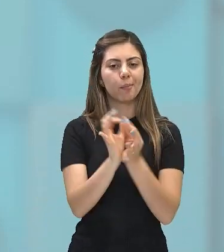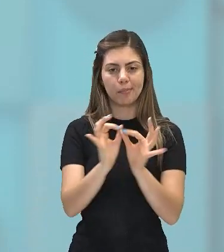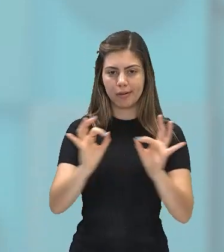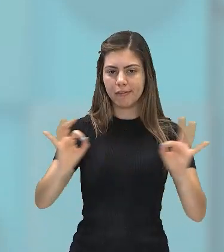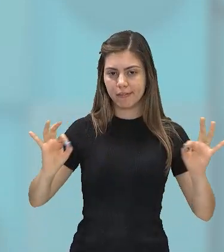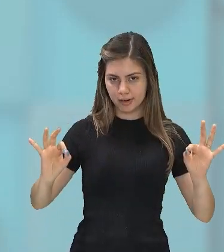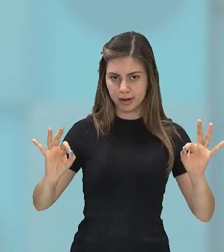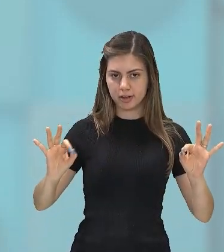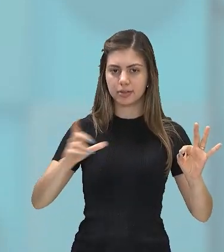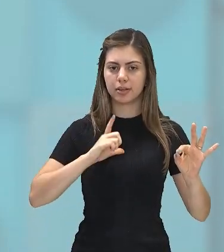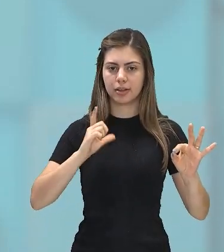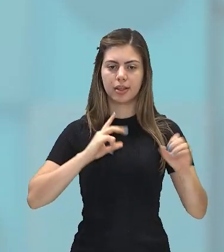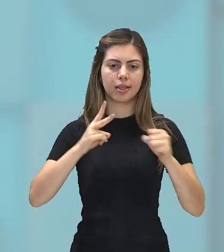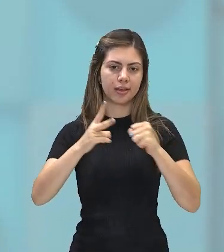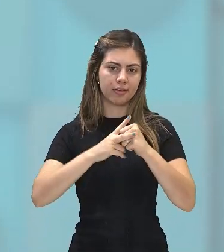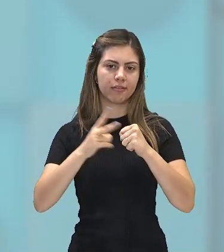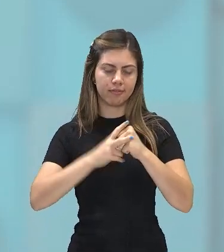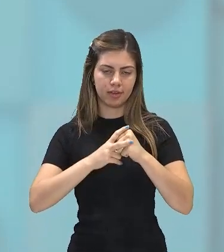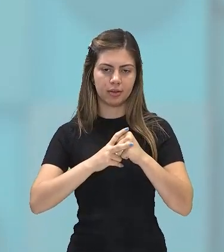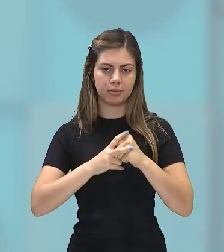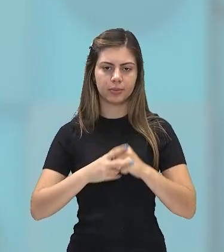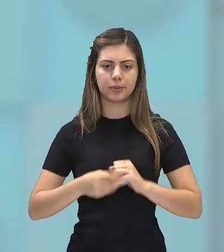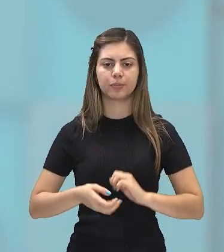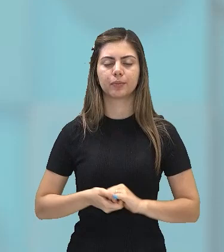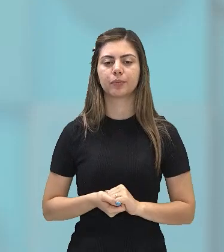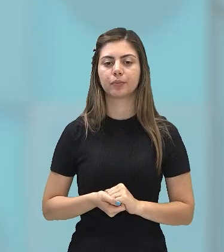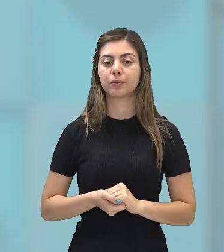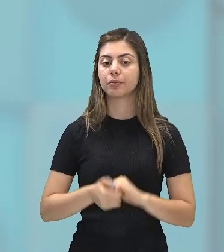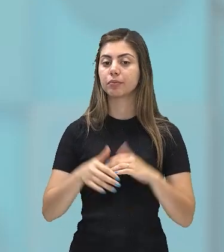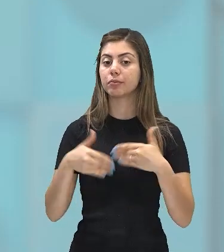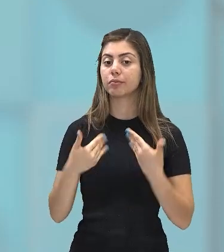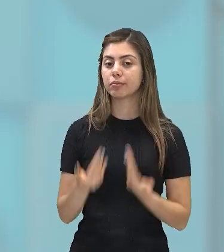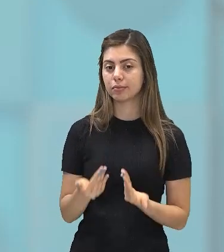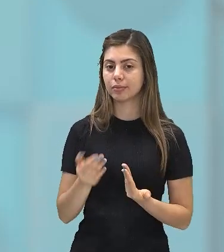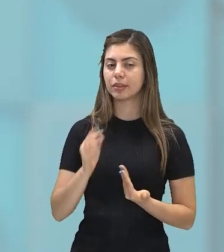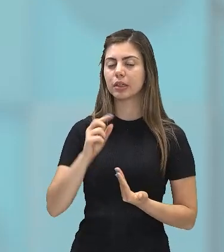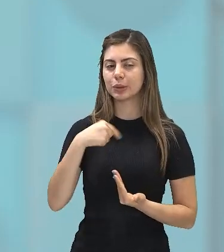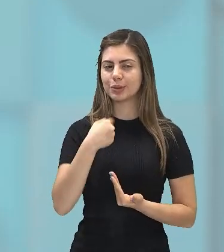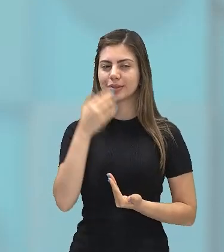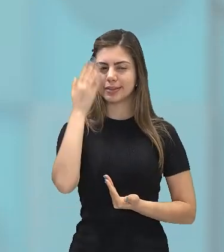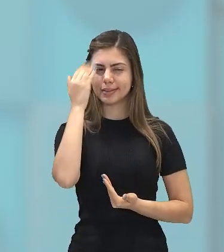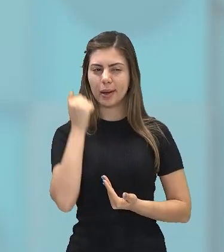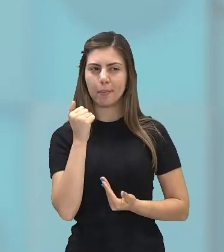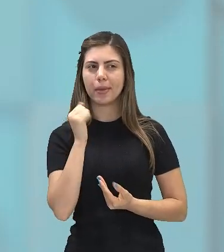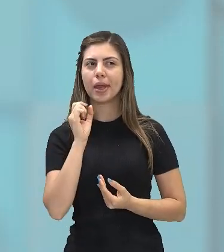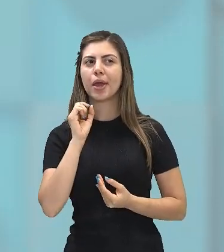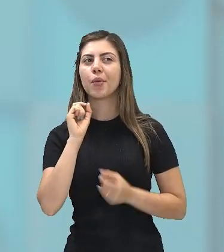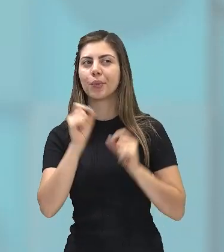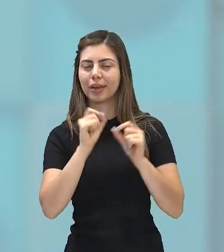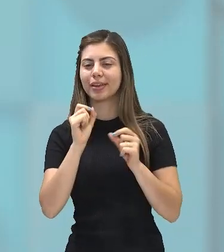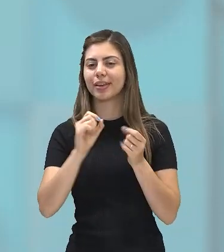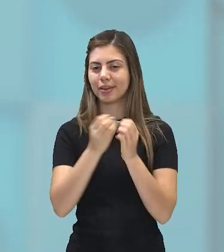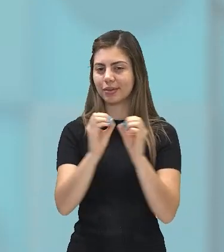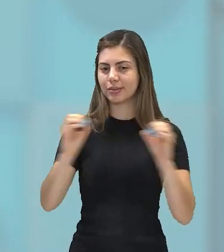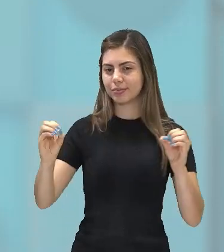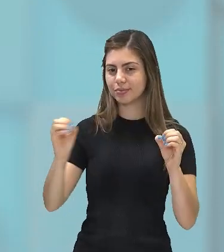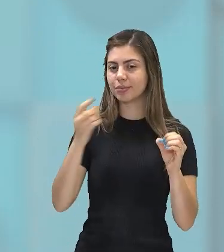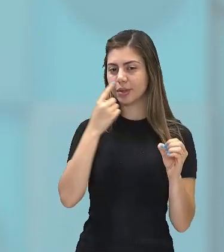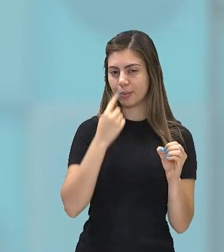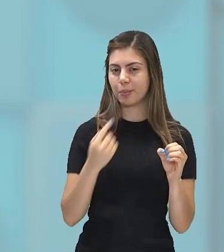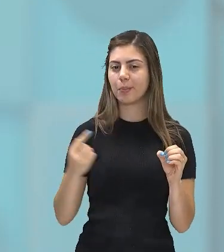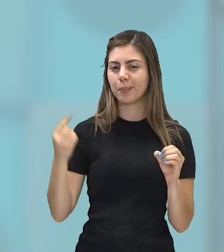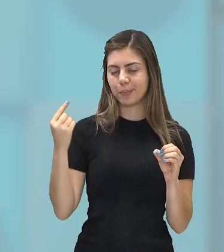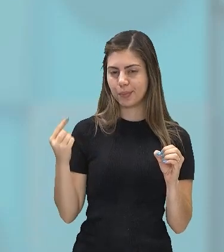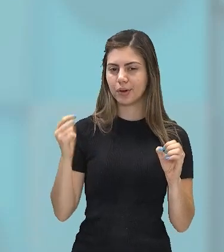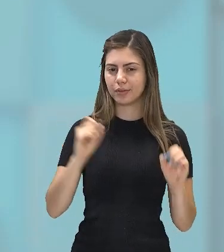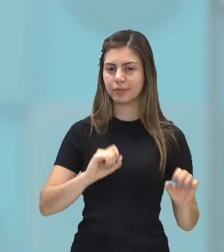possui verbo na sua organização. Então, agora que nós sabemos que isso existe, vamos acompanhar na nossa